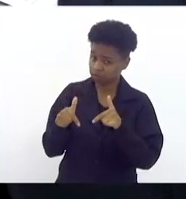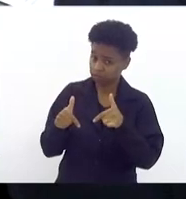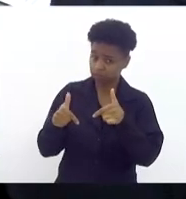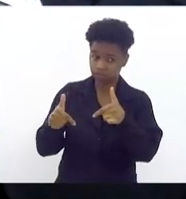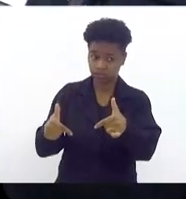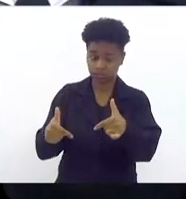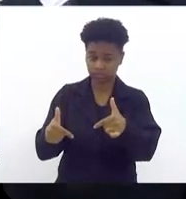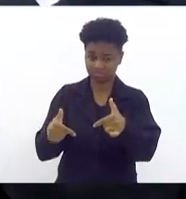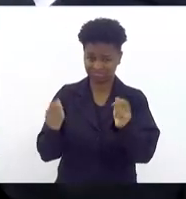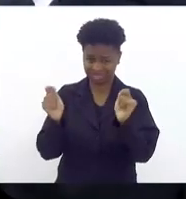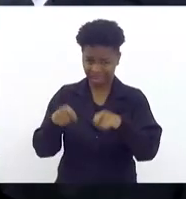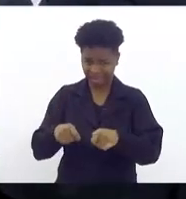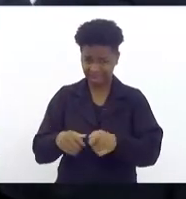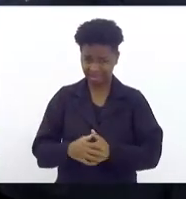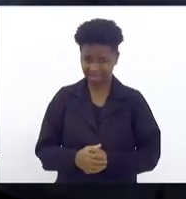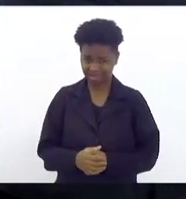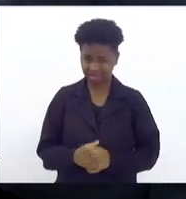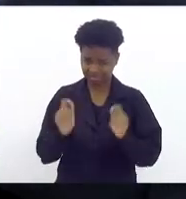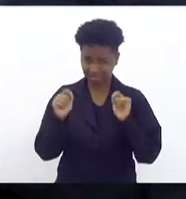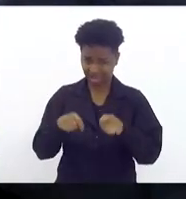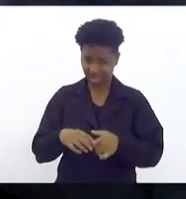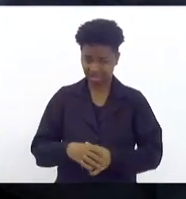é viável?